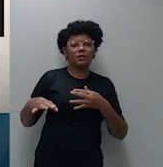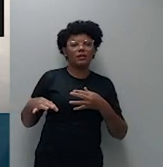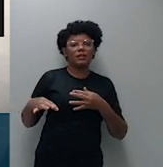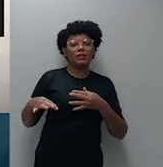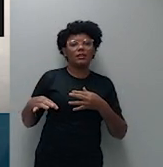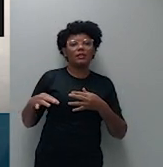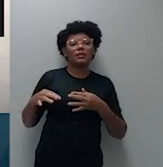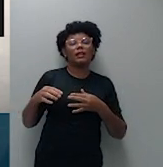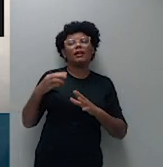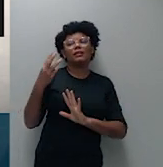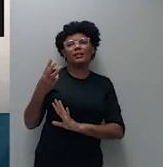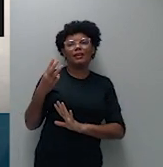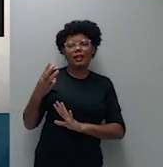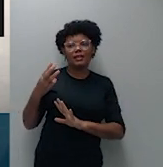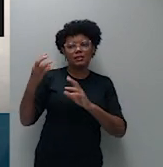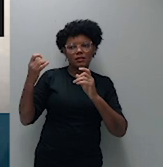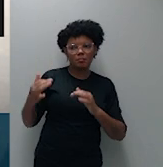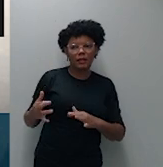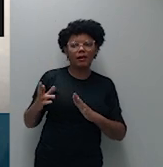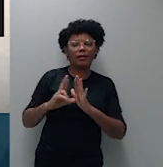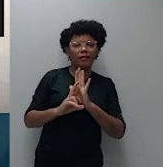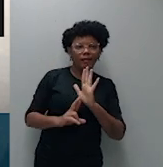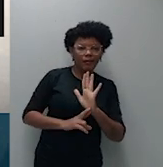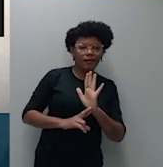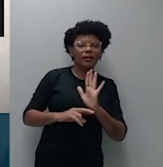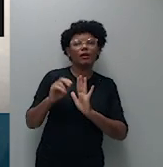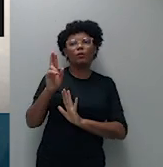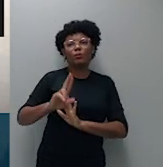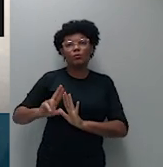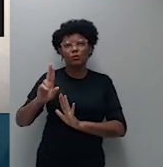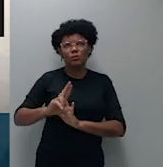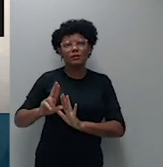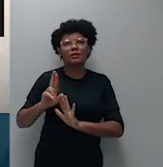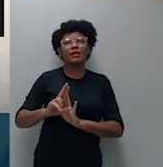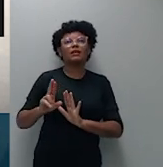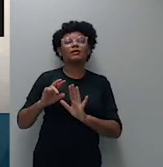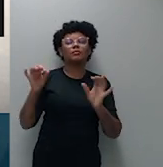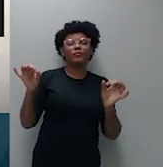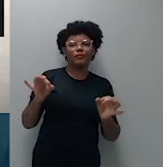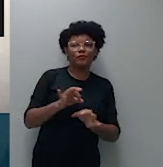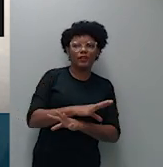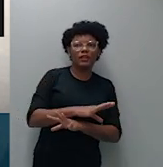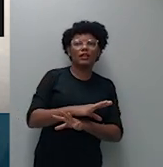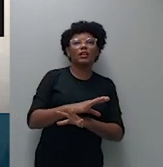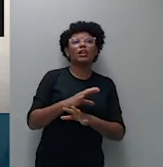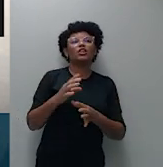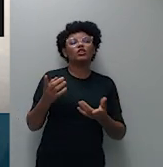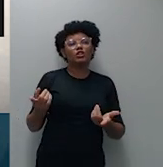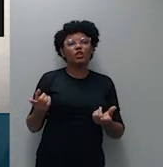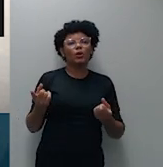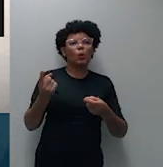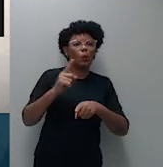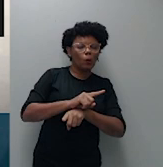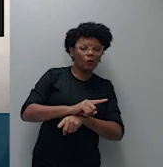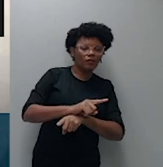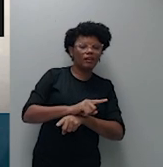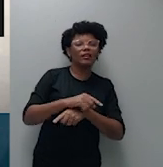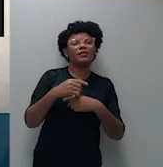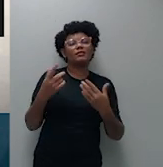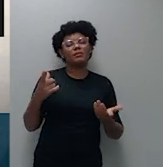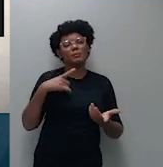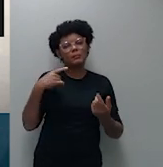a regra utilizada para resolução de controvérsias deve levar em consideração o